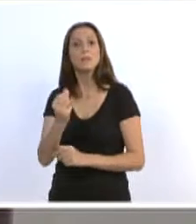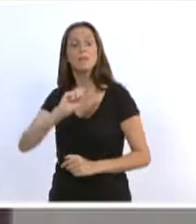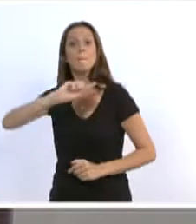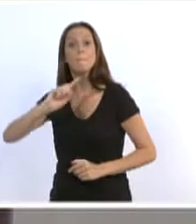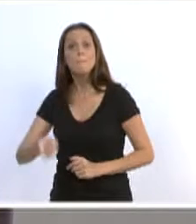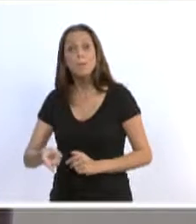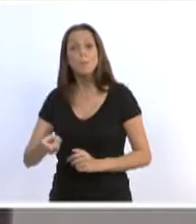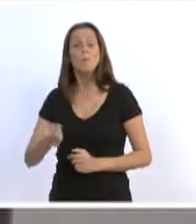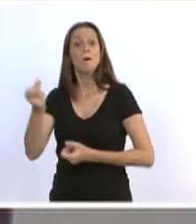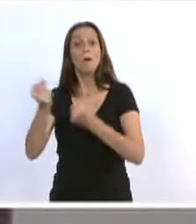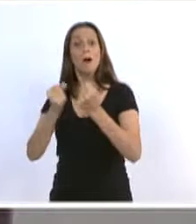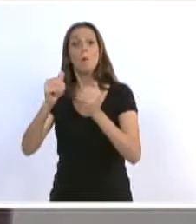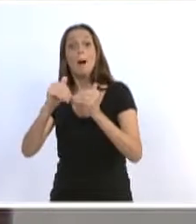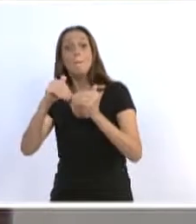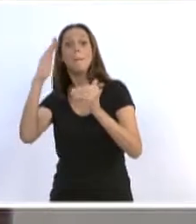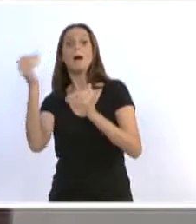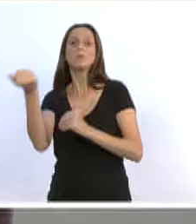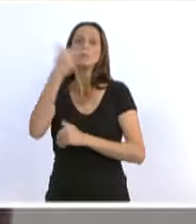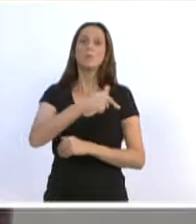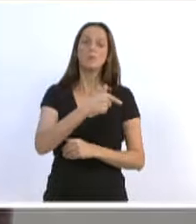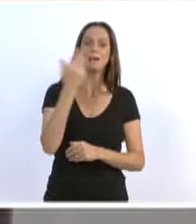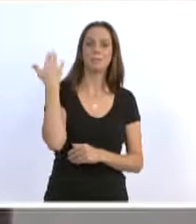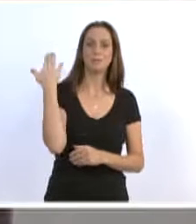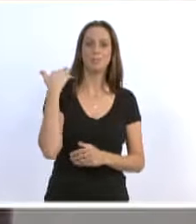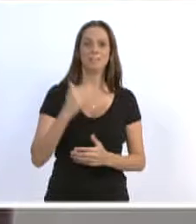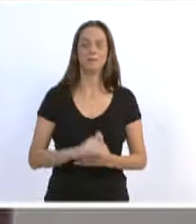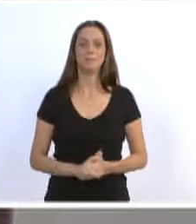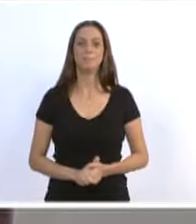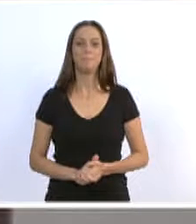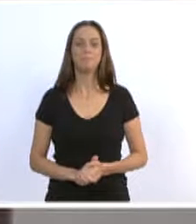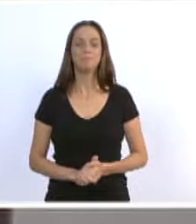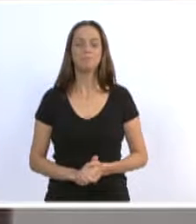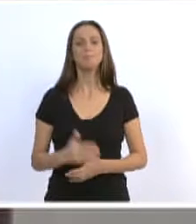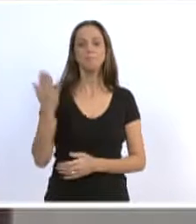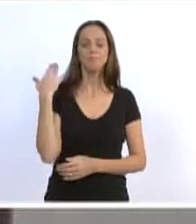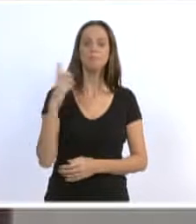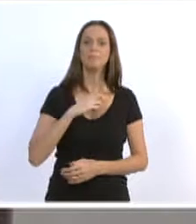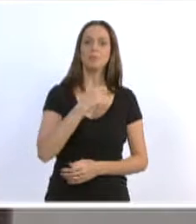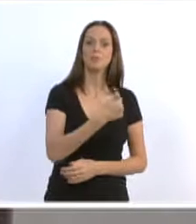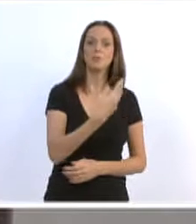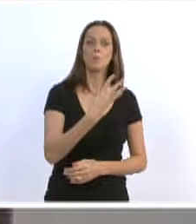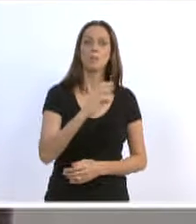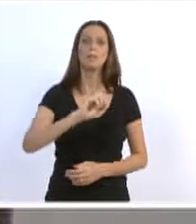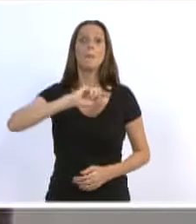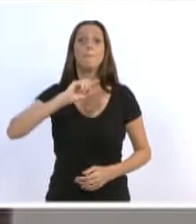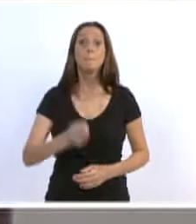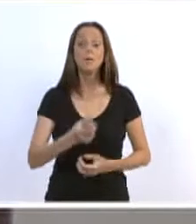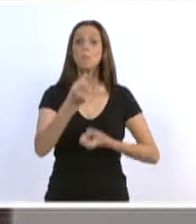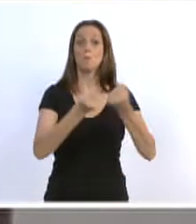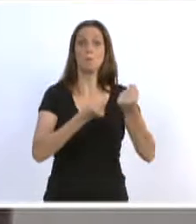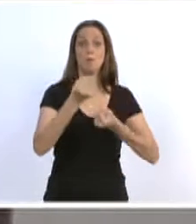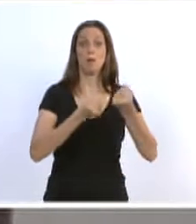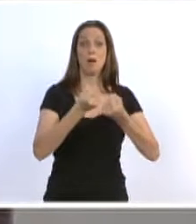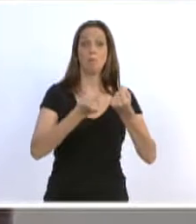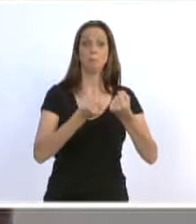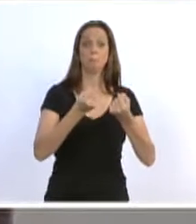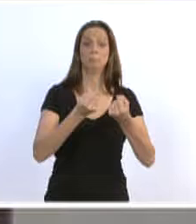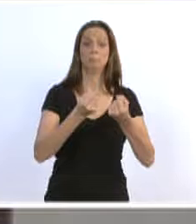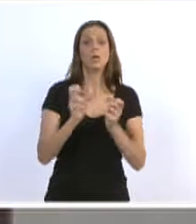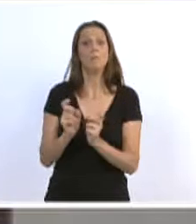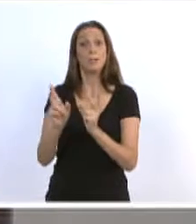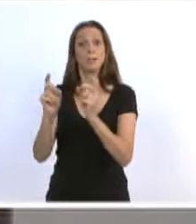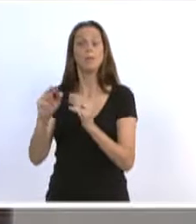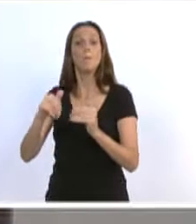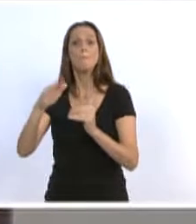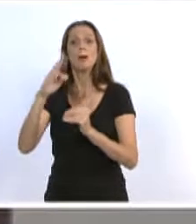no município de blumenau quer dizer blumenau tinha mais de 140 mil veículos nós tínhamos e vendemos mais de